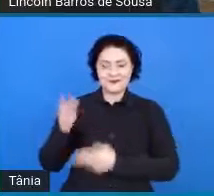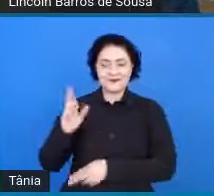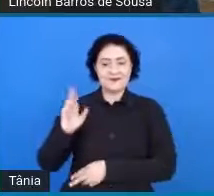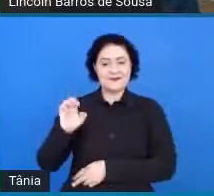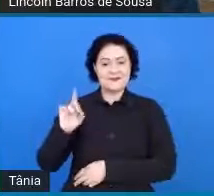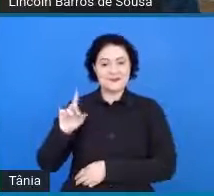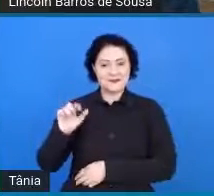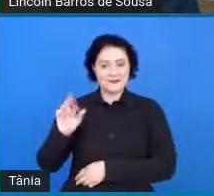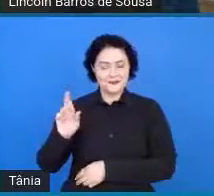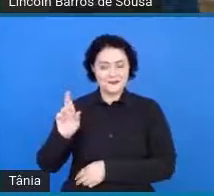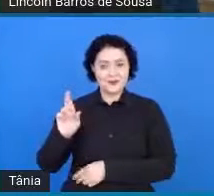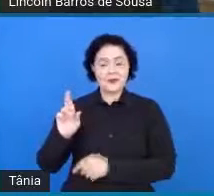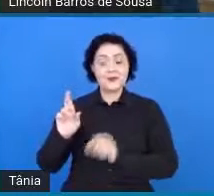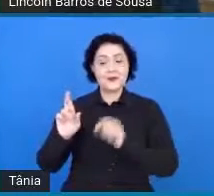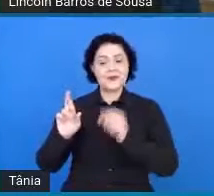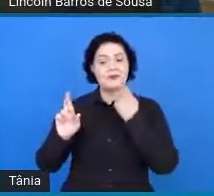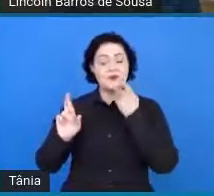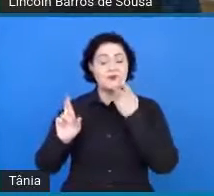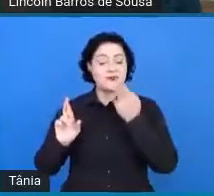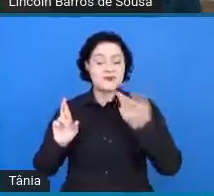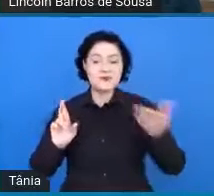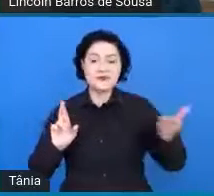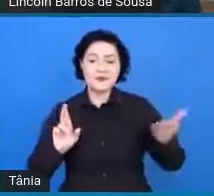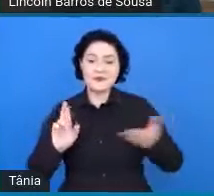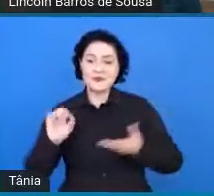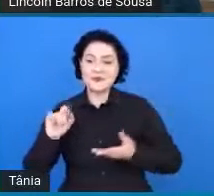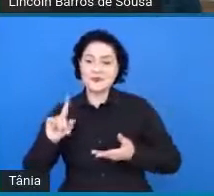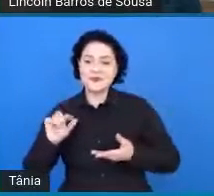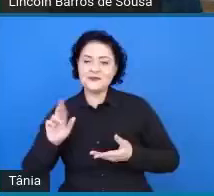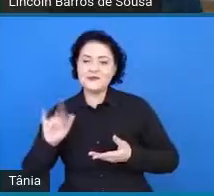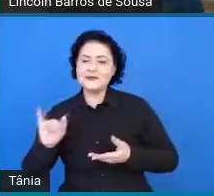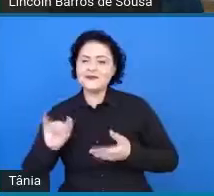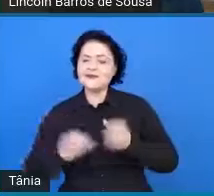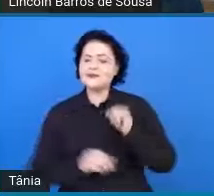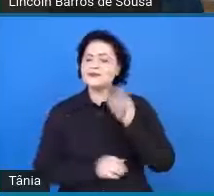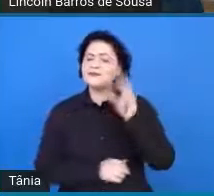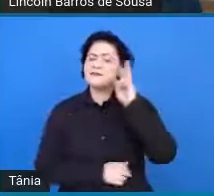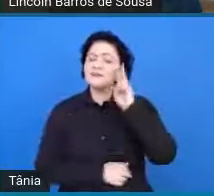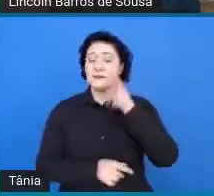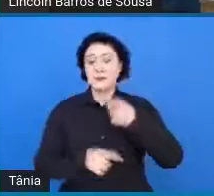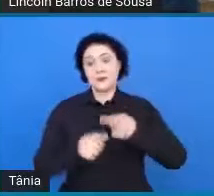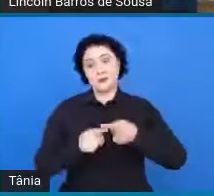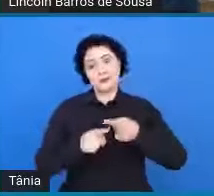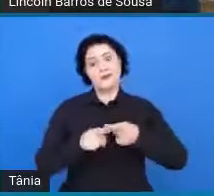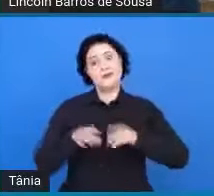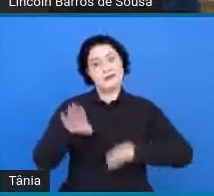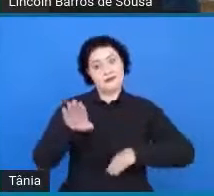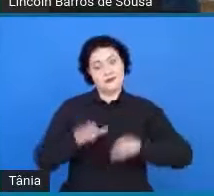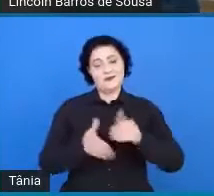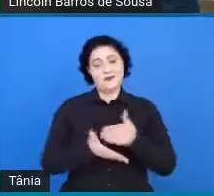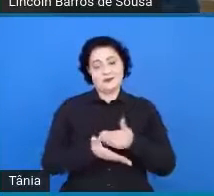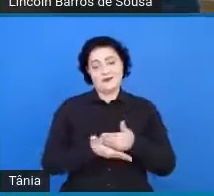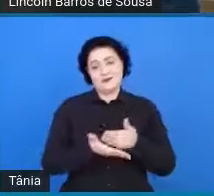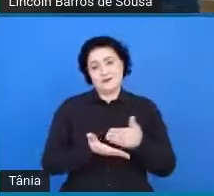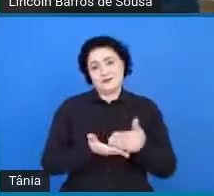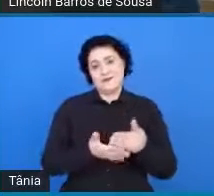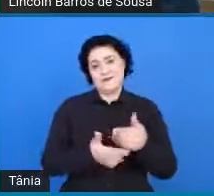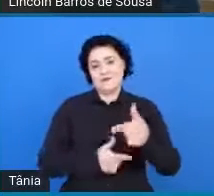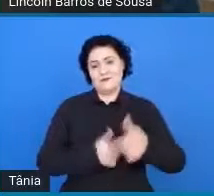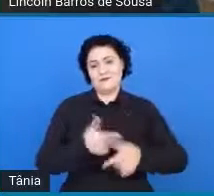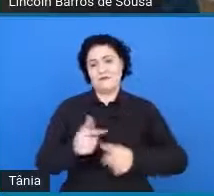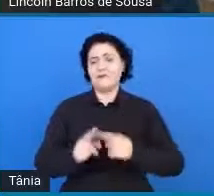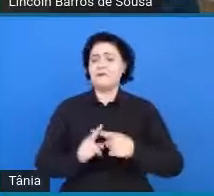que os treinos falasse se ele lembra porque às vezes a gente começa uma tarefa